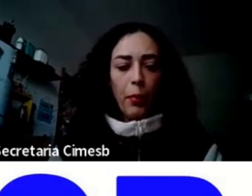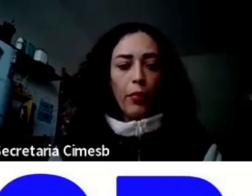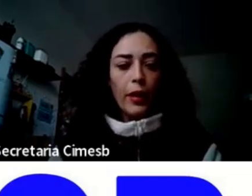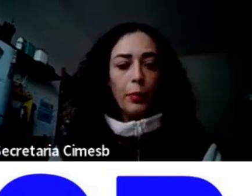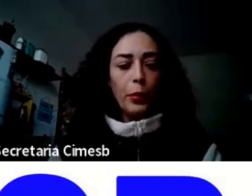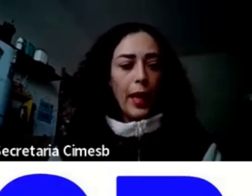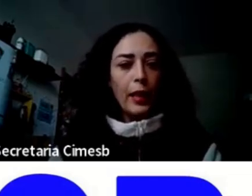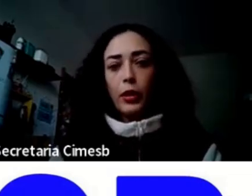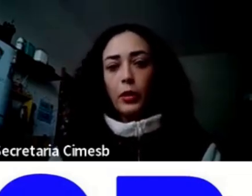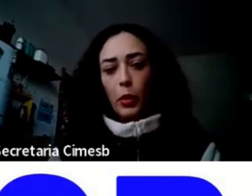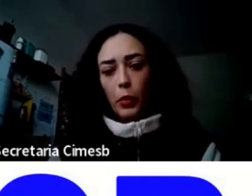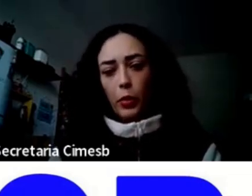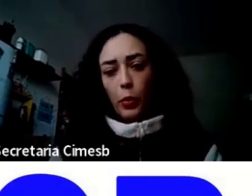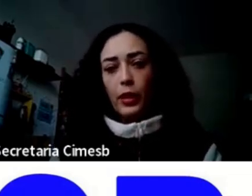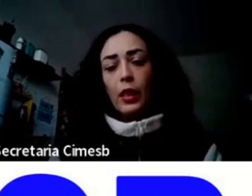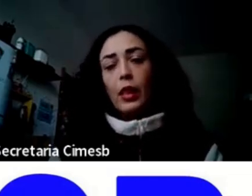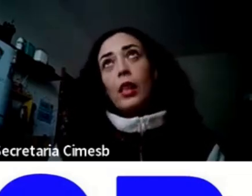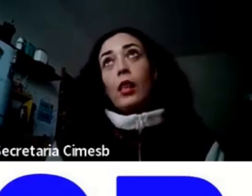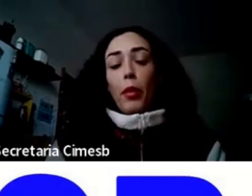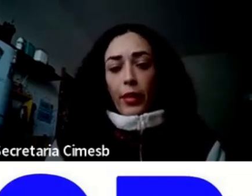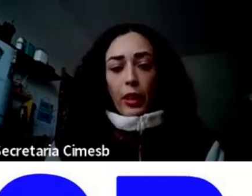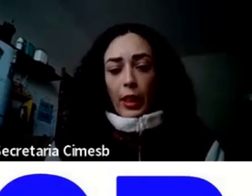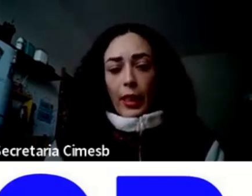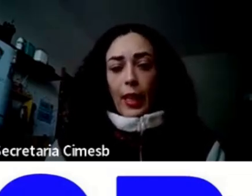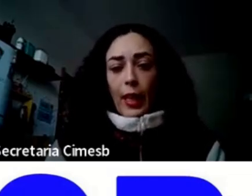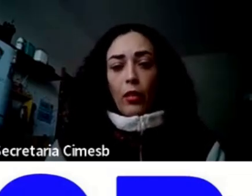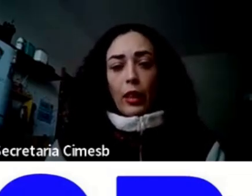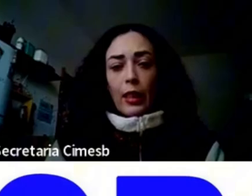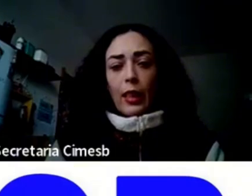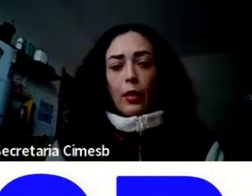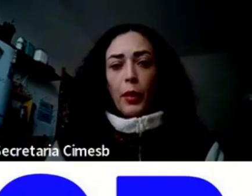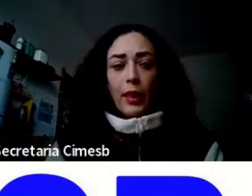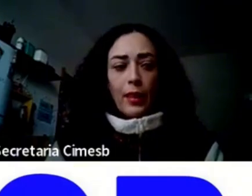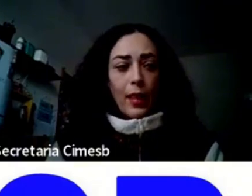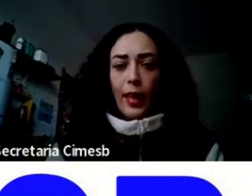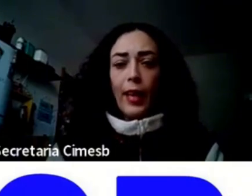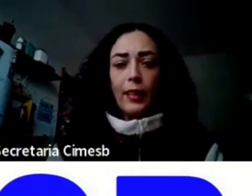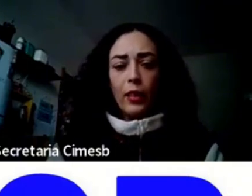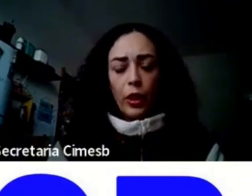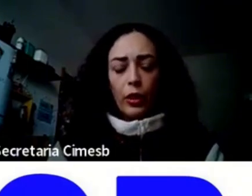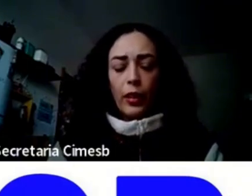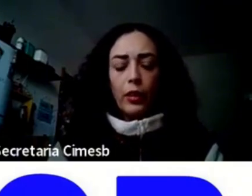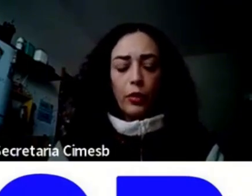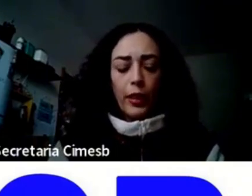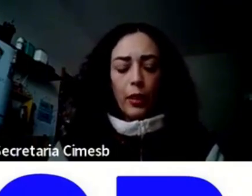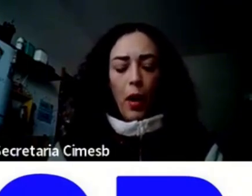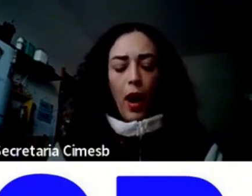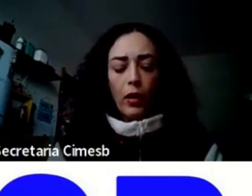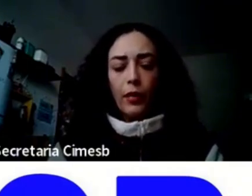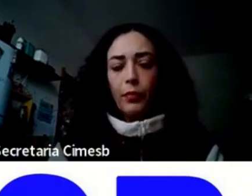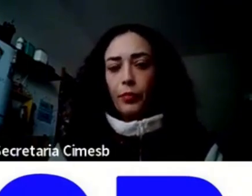língua aprovada por lei em 2002. Mais para frente aí nas aulas, vou passar as leis certinho, né? A